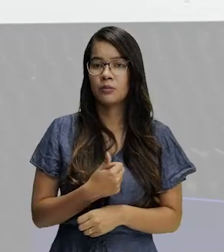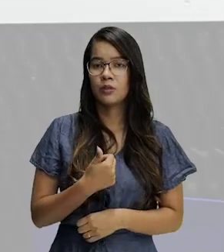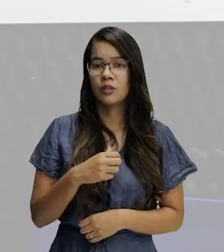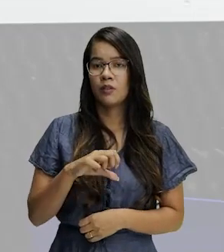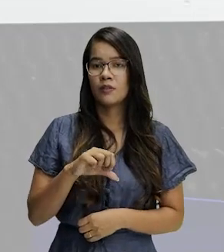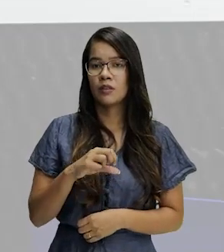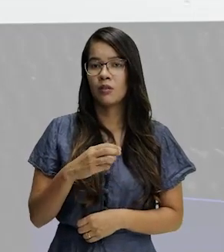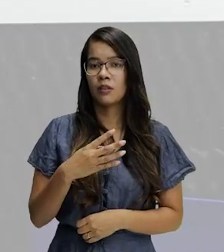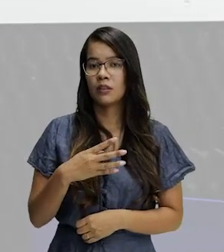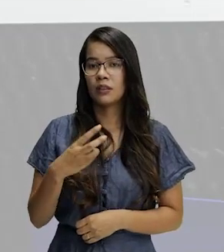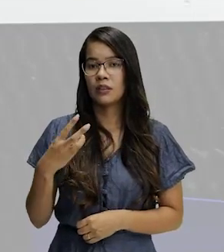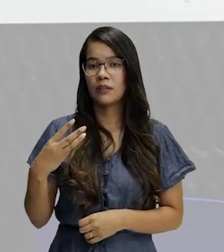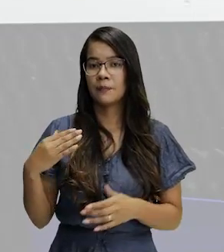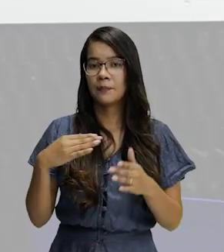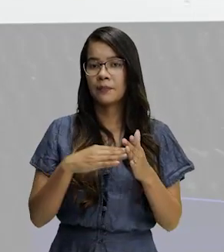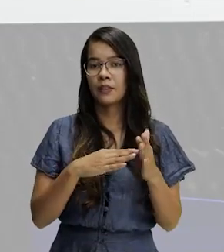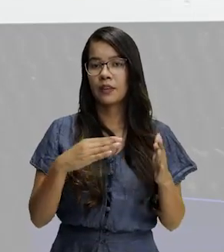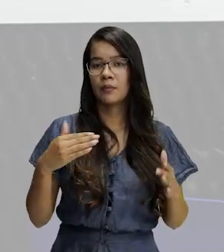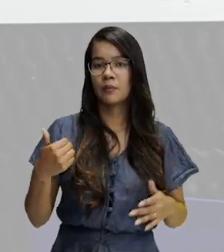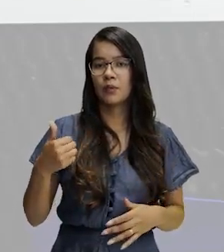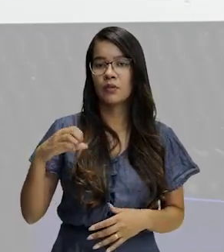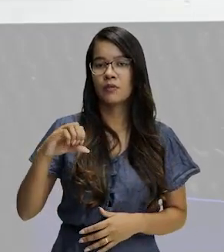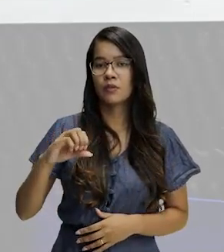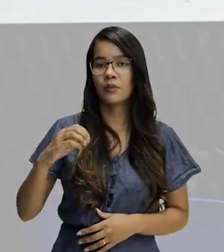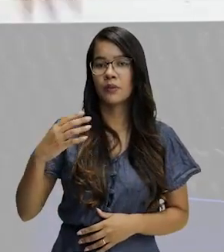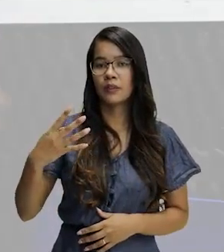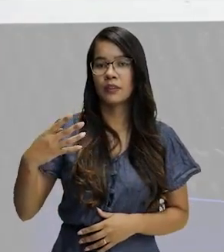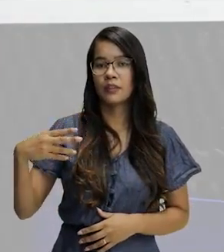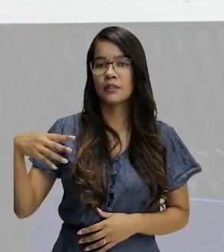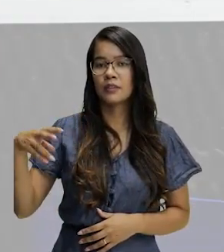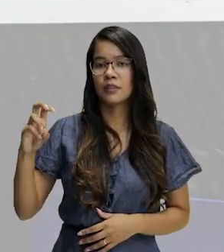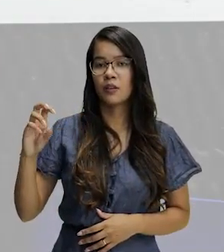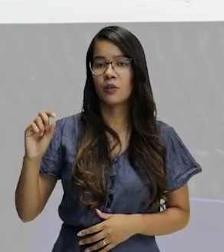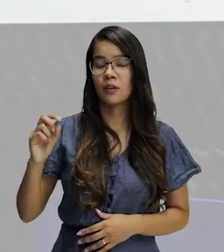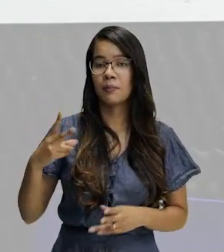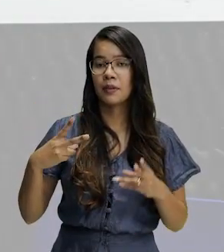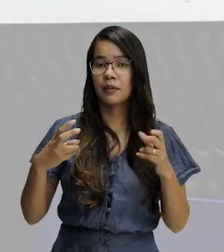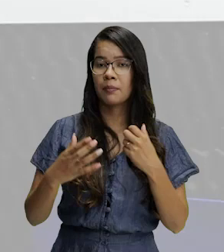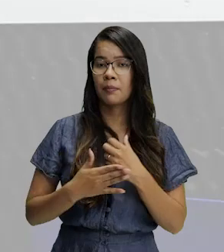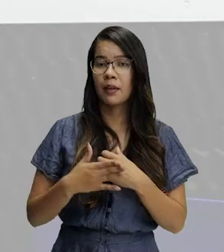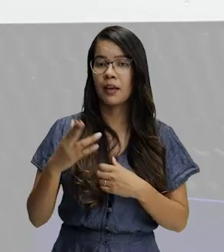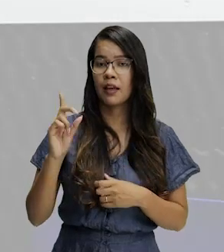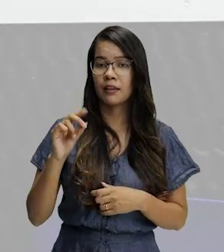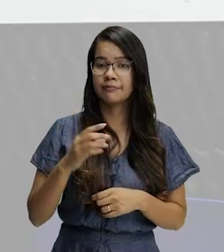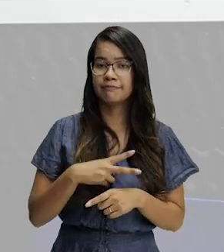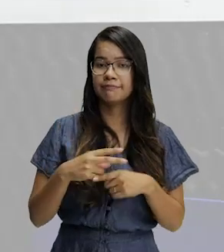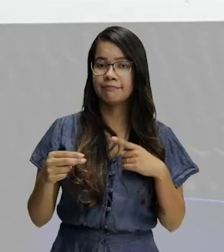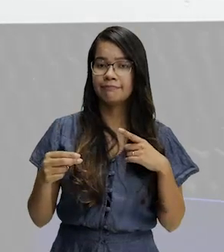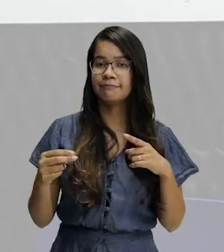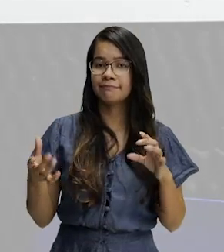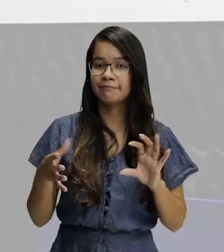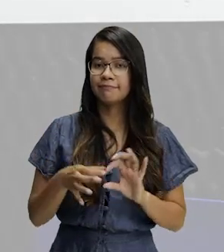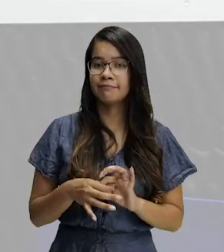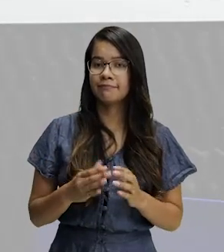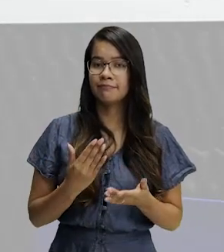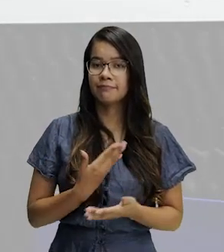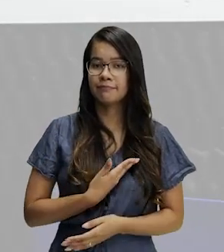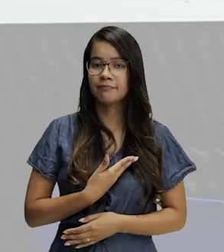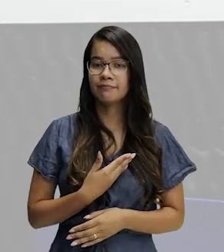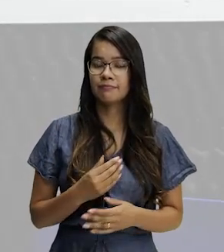até 45, o que se observa cada vez mais é a vitória dos aliados. A vitória dos